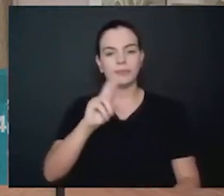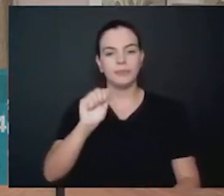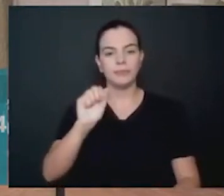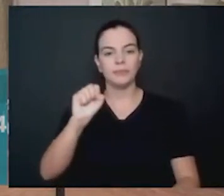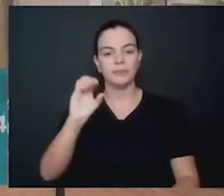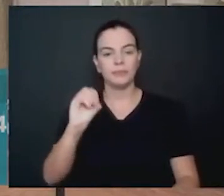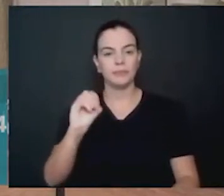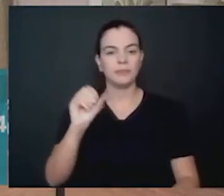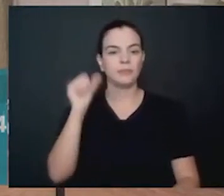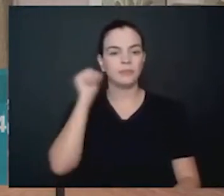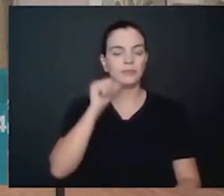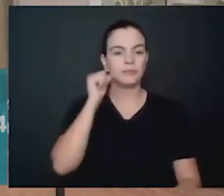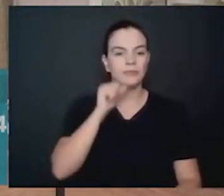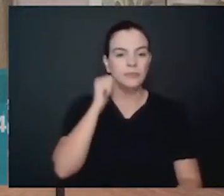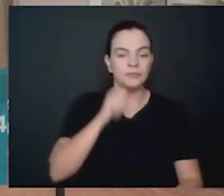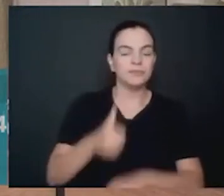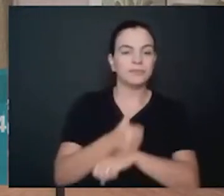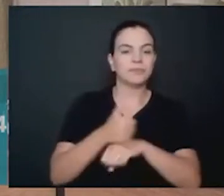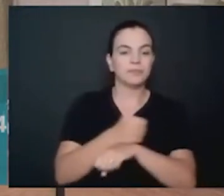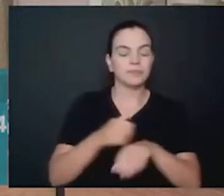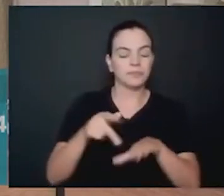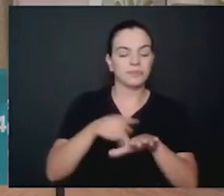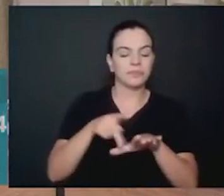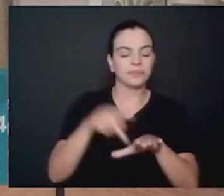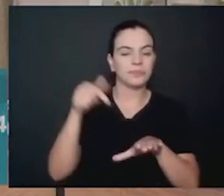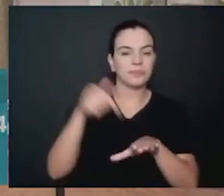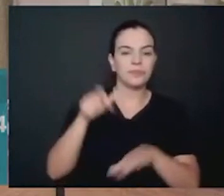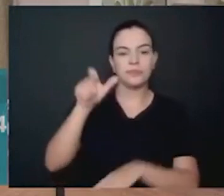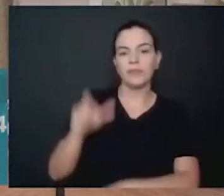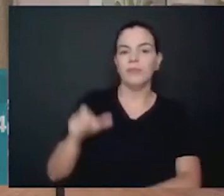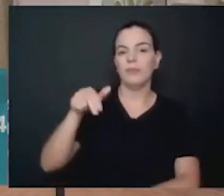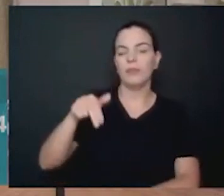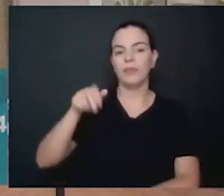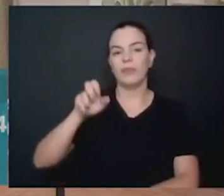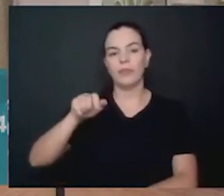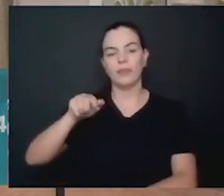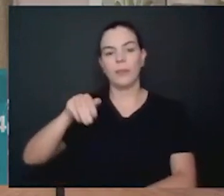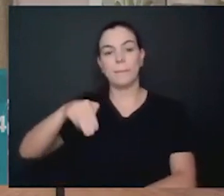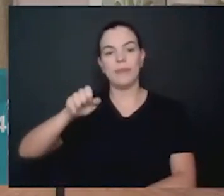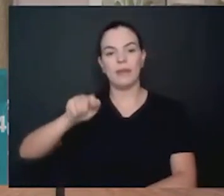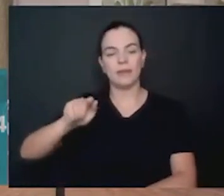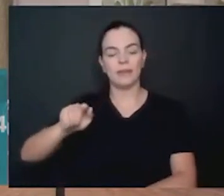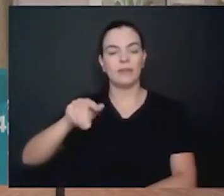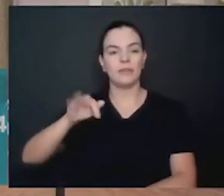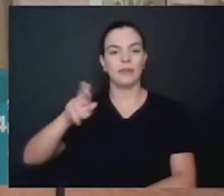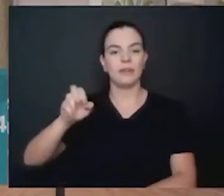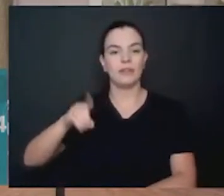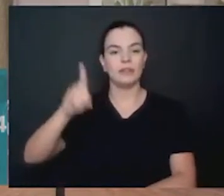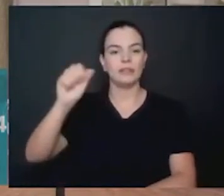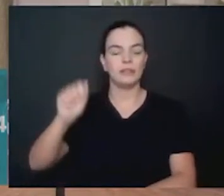sonio terapeuta integrativa Meg Fernanda lavert Bonfim a